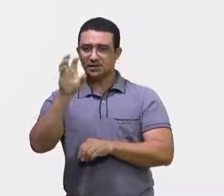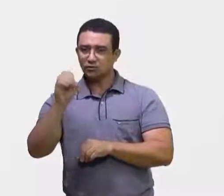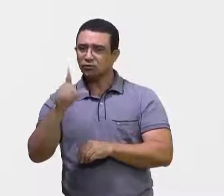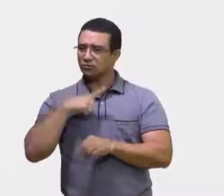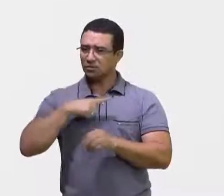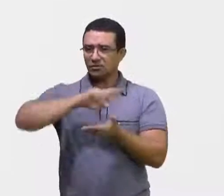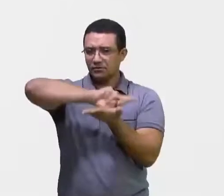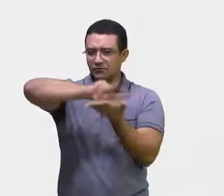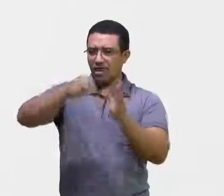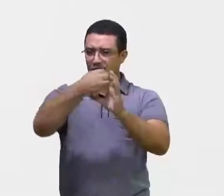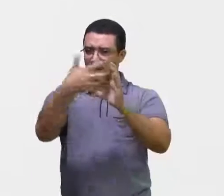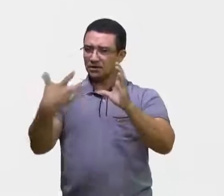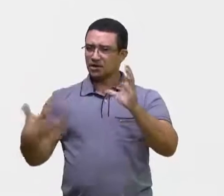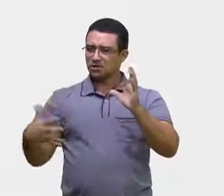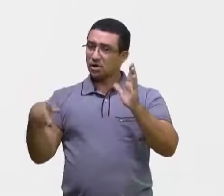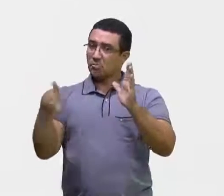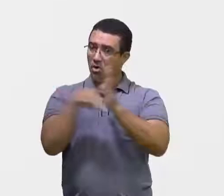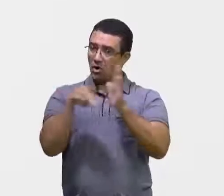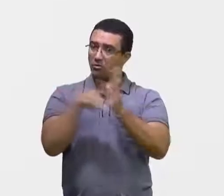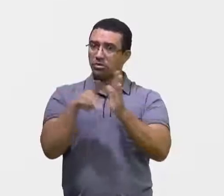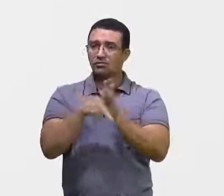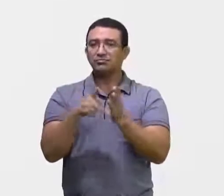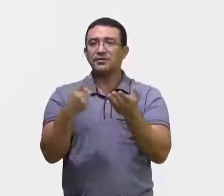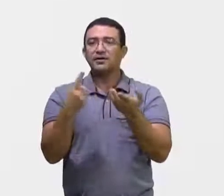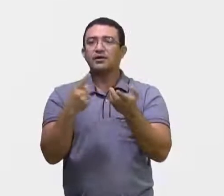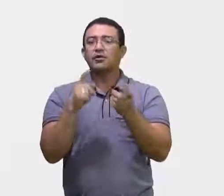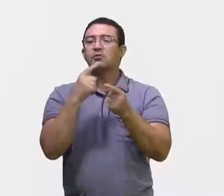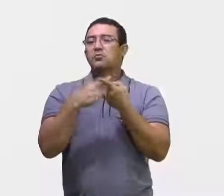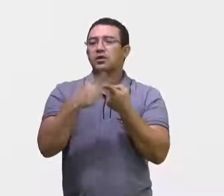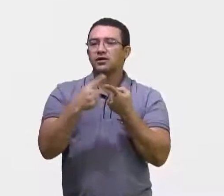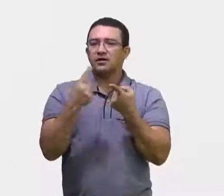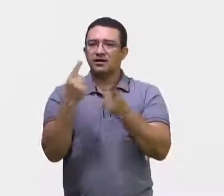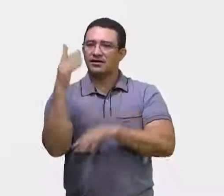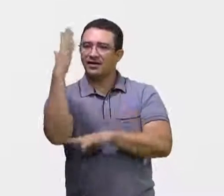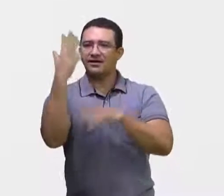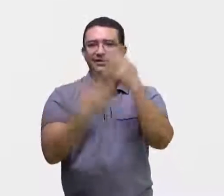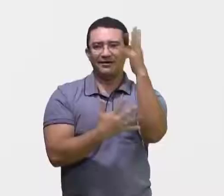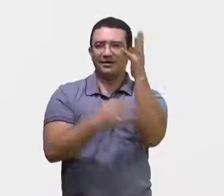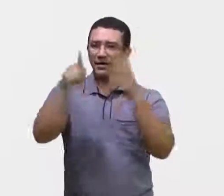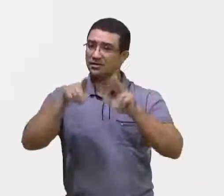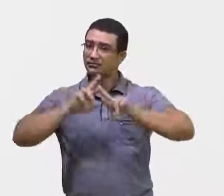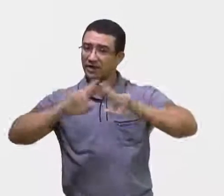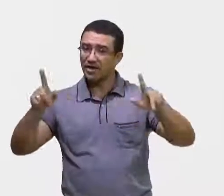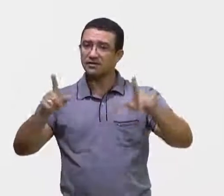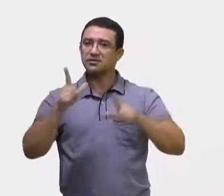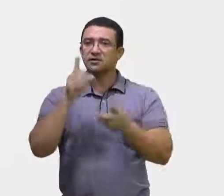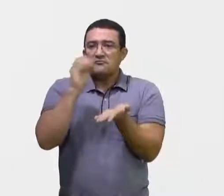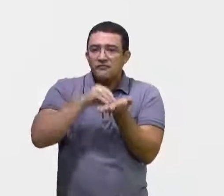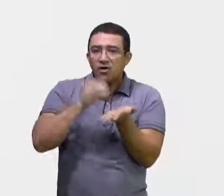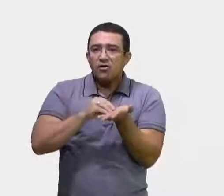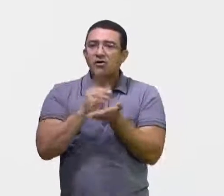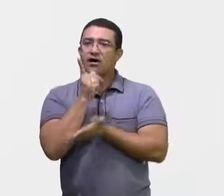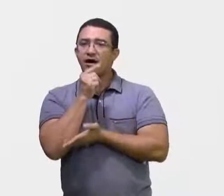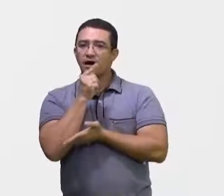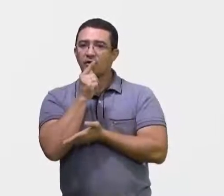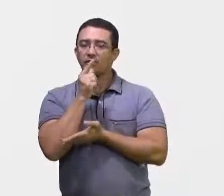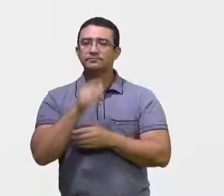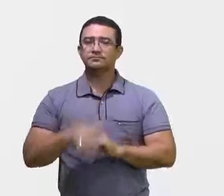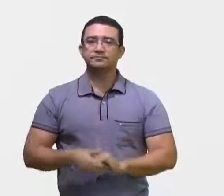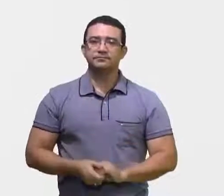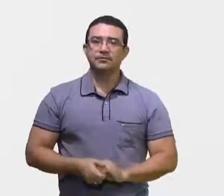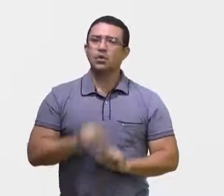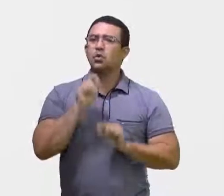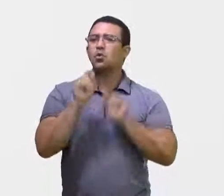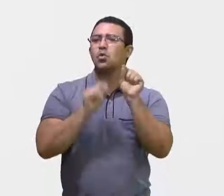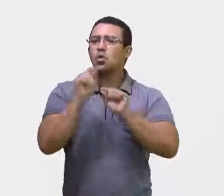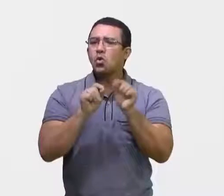né, presentes em desertos, com dificuldade de água, né, vegetação diferenciada, entre outros. E olha só, como é